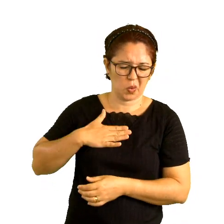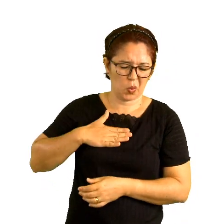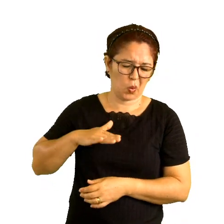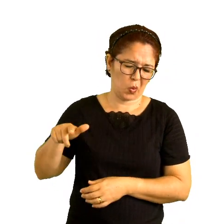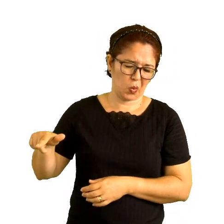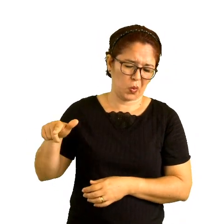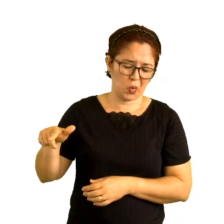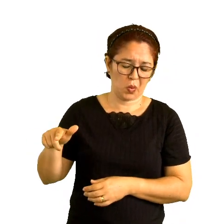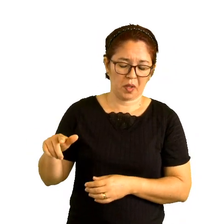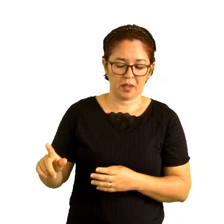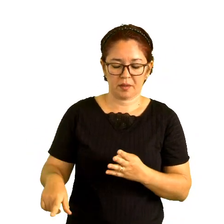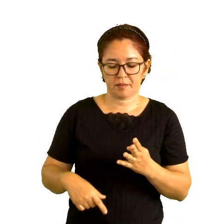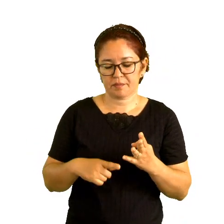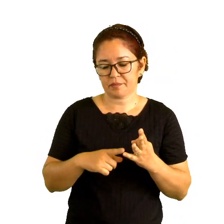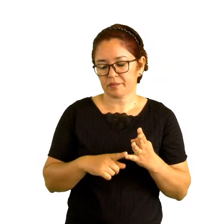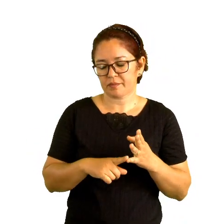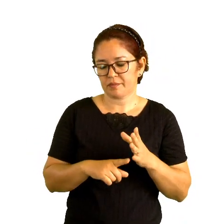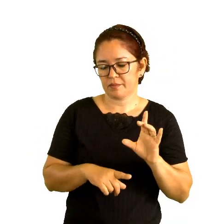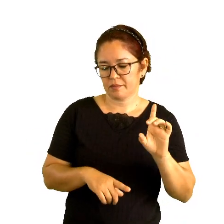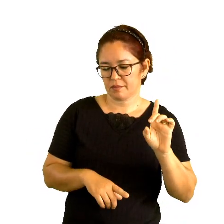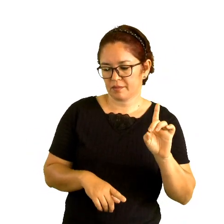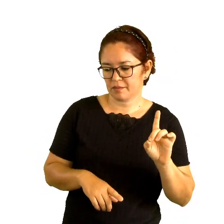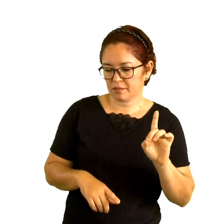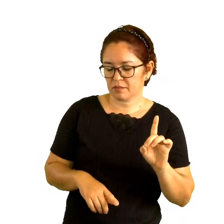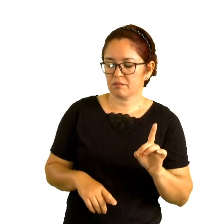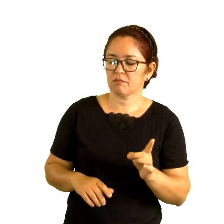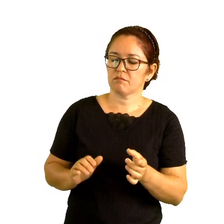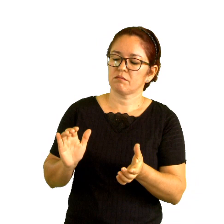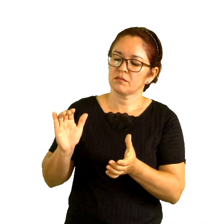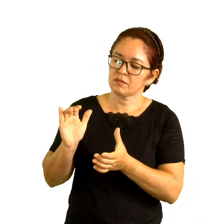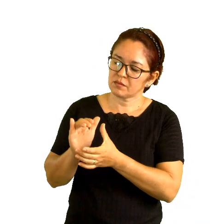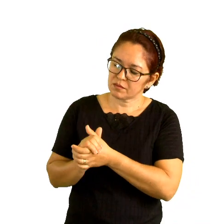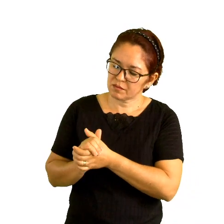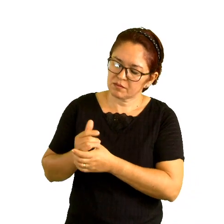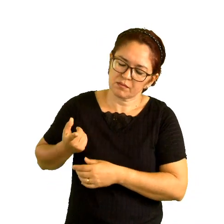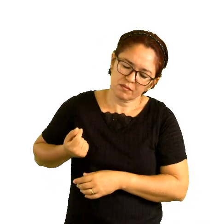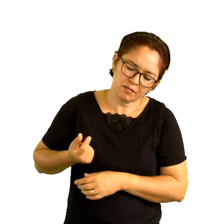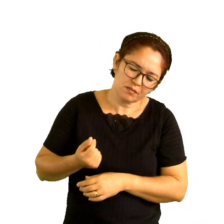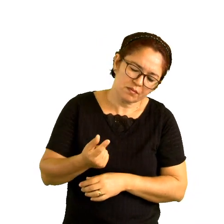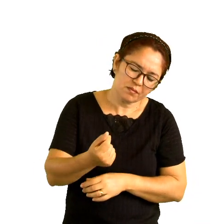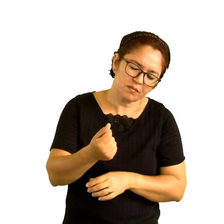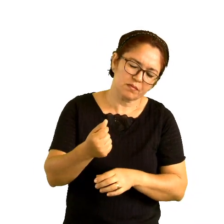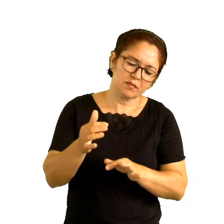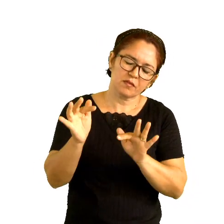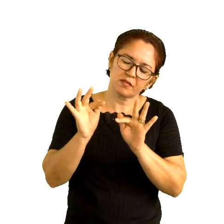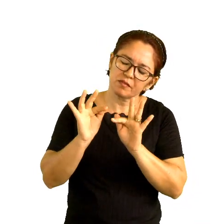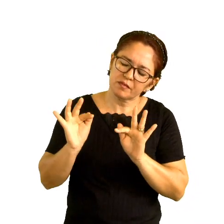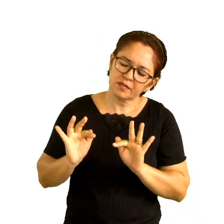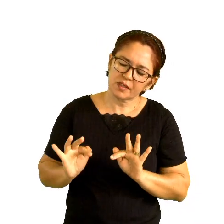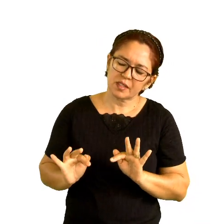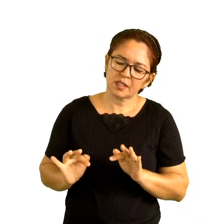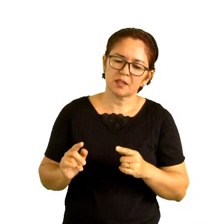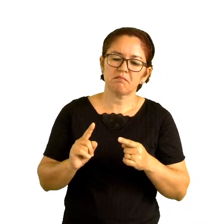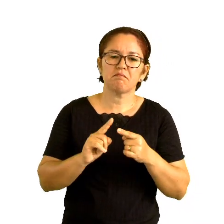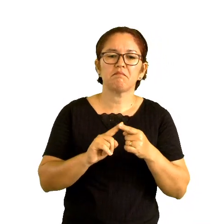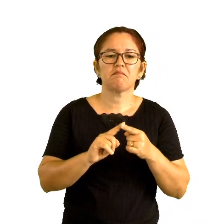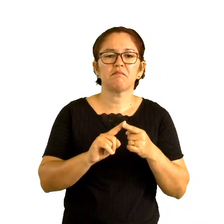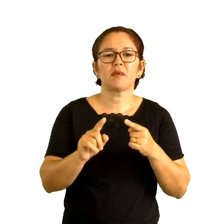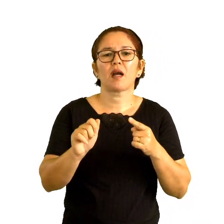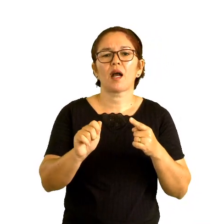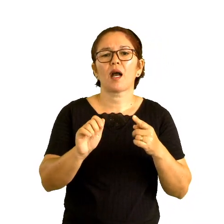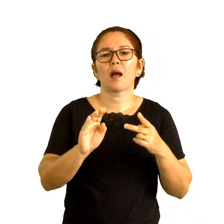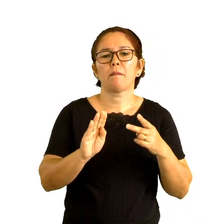ela terminaria com o príncipe e viveriam felizes para sempre. Vou ler de